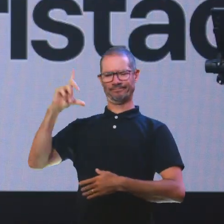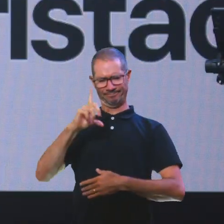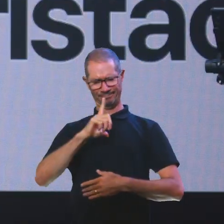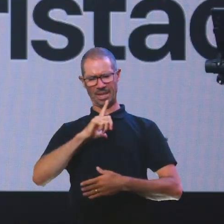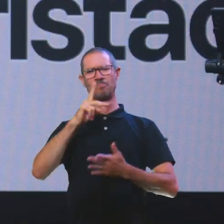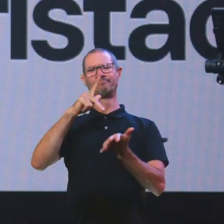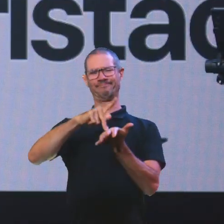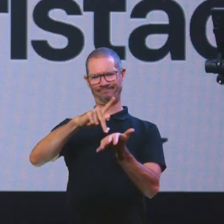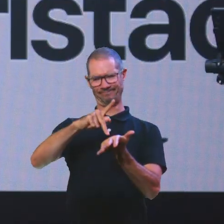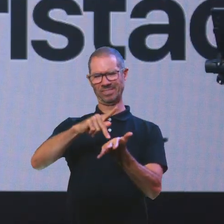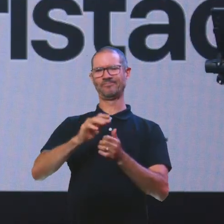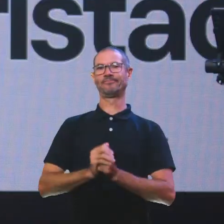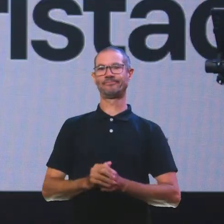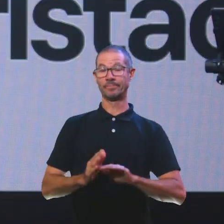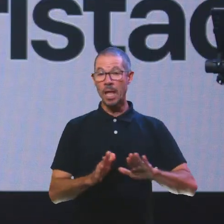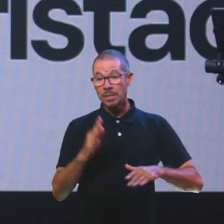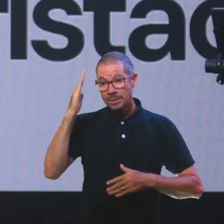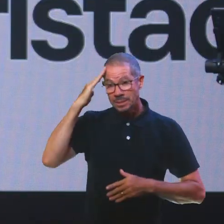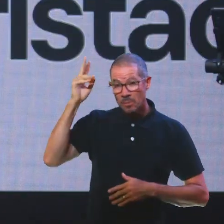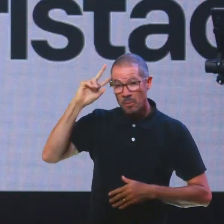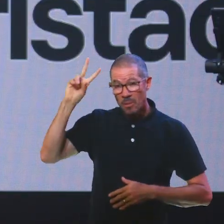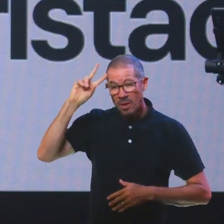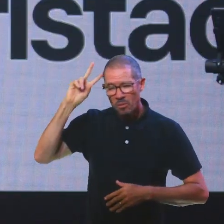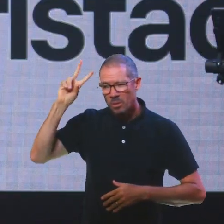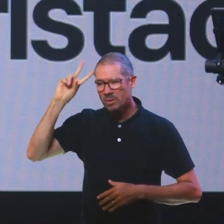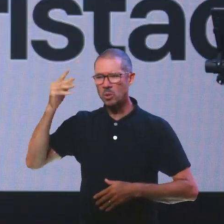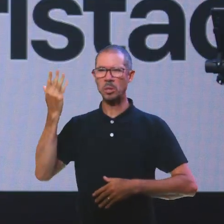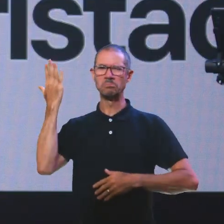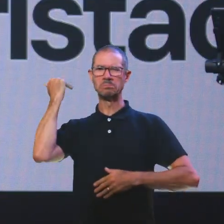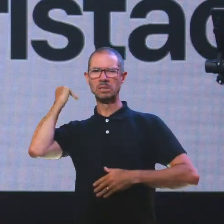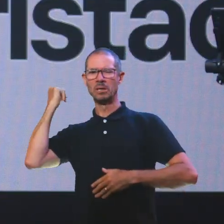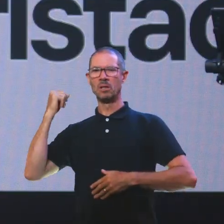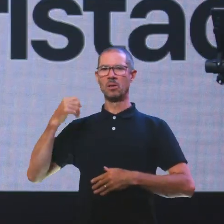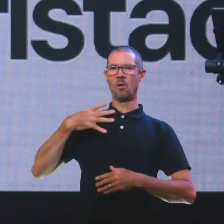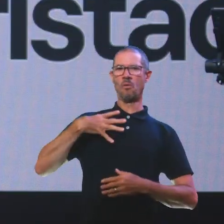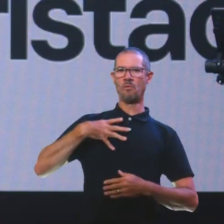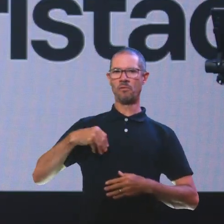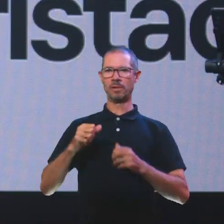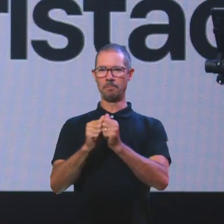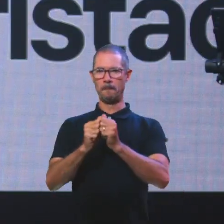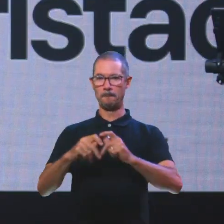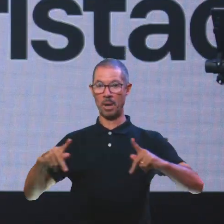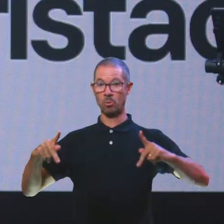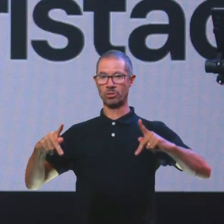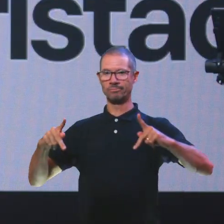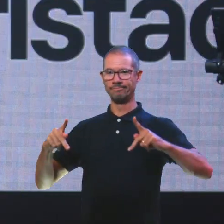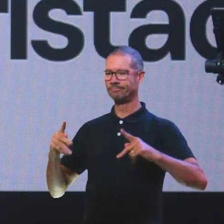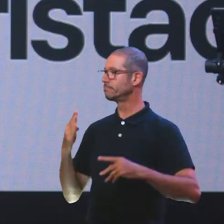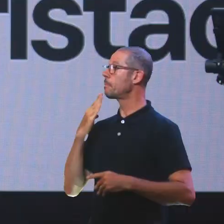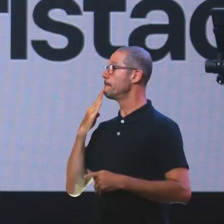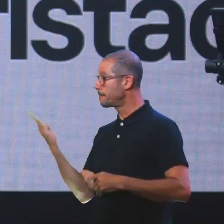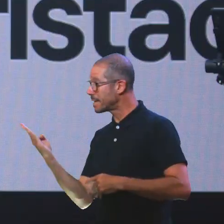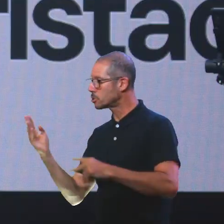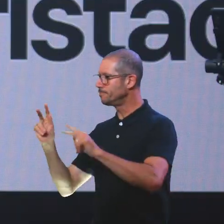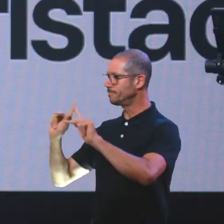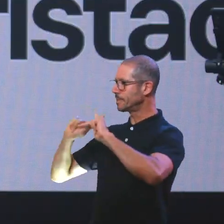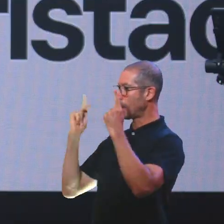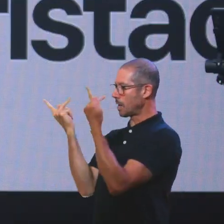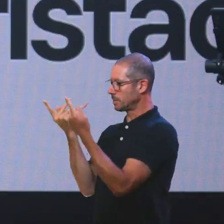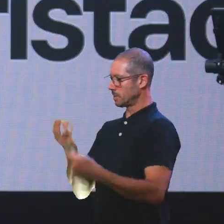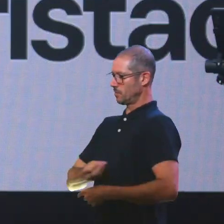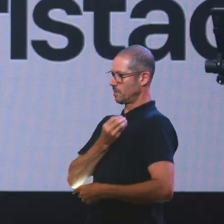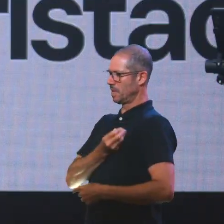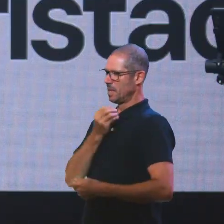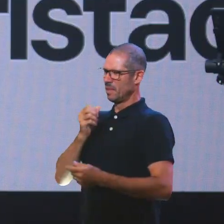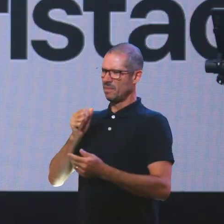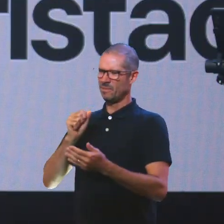de verdade. E sabe, isso me lembra muito a história, por exemplo, do filho pródigo, que pede a sua parte da herança em vida e vai